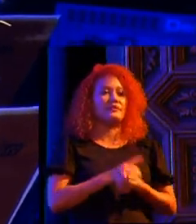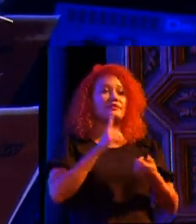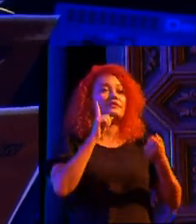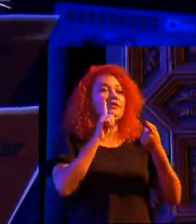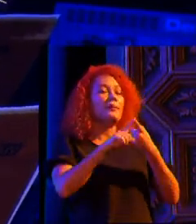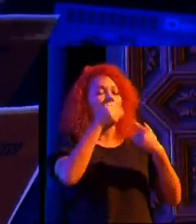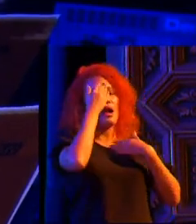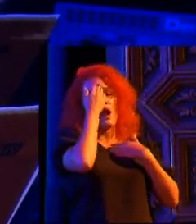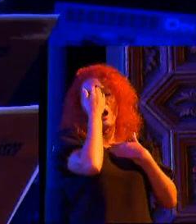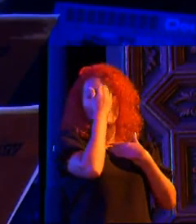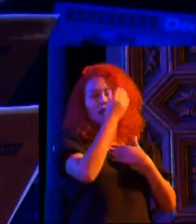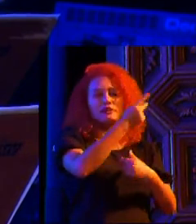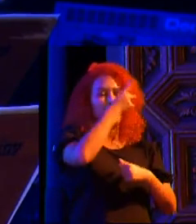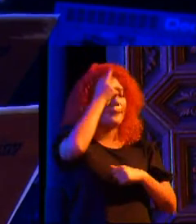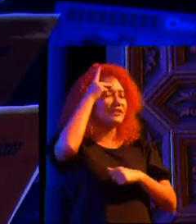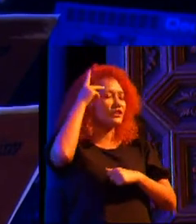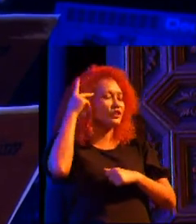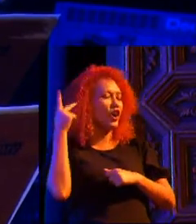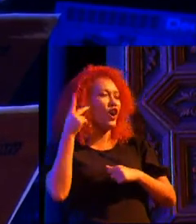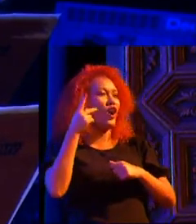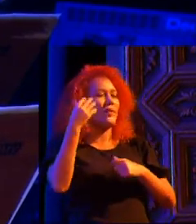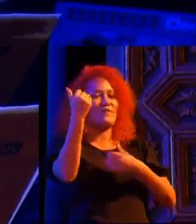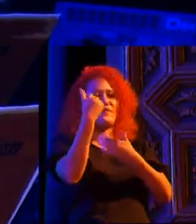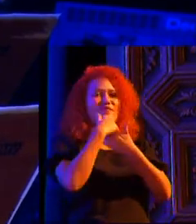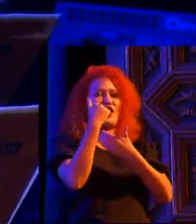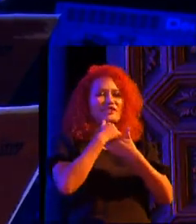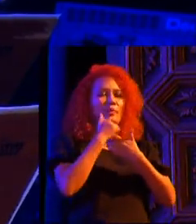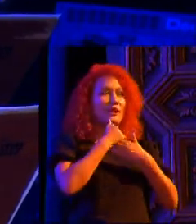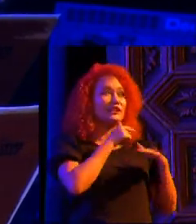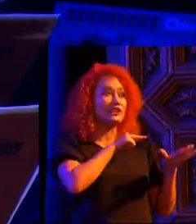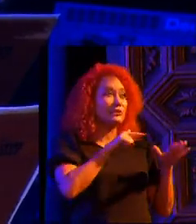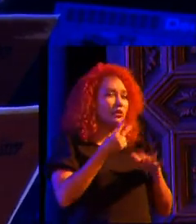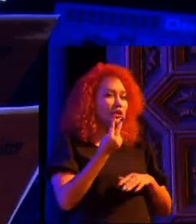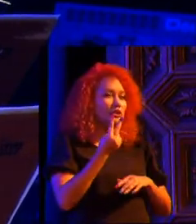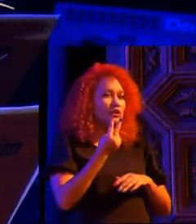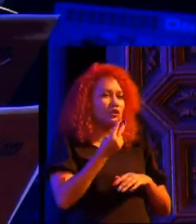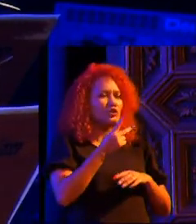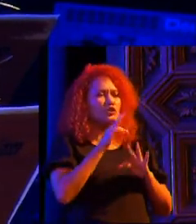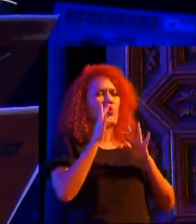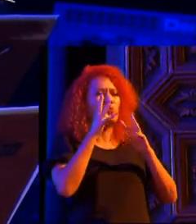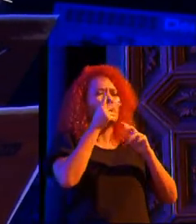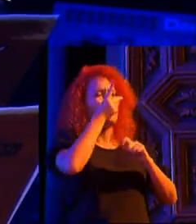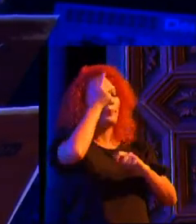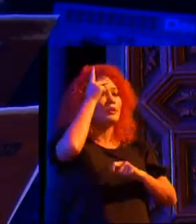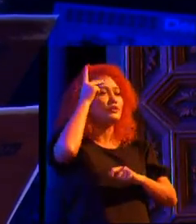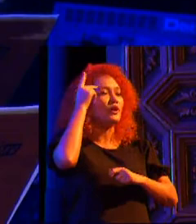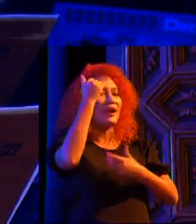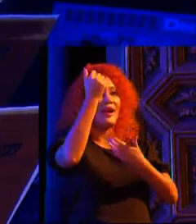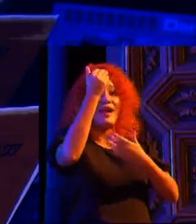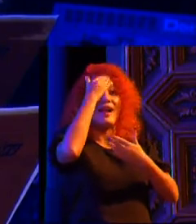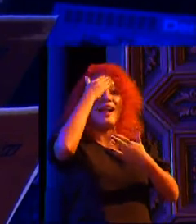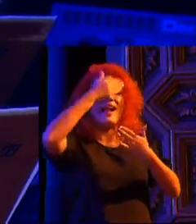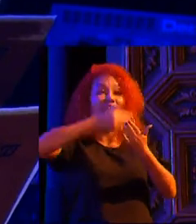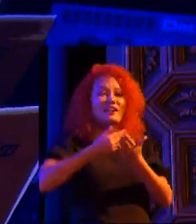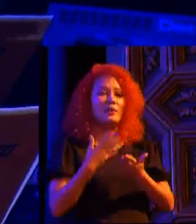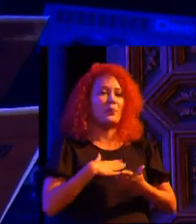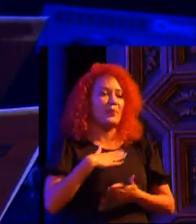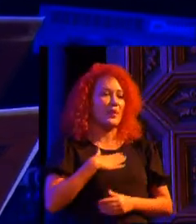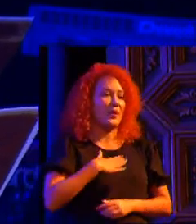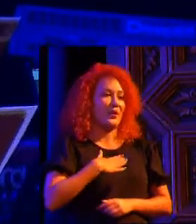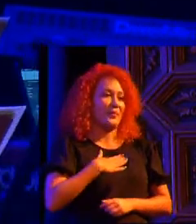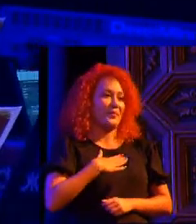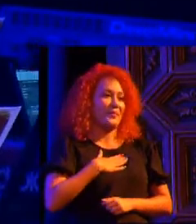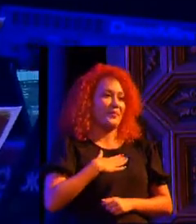imensamente todos que votaram em mim nessas duas semanas, todos que sempre acreditaram na minha carreira e no meu sucesso.